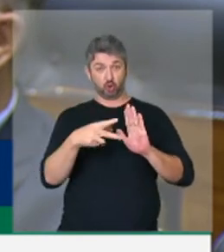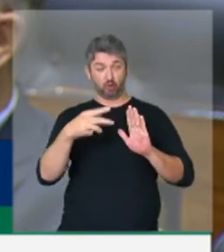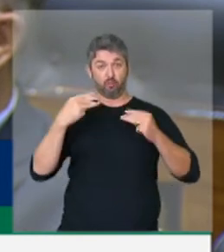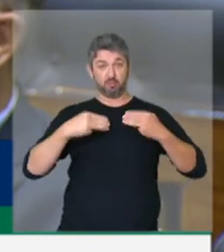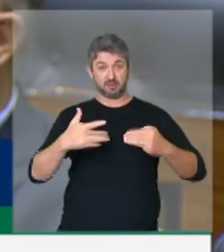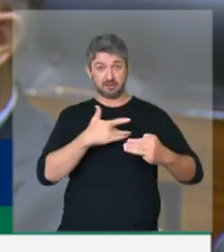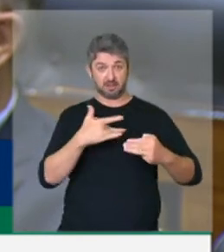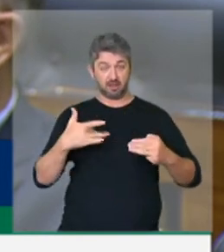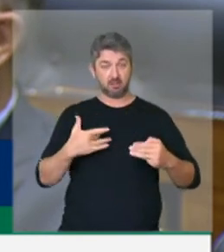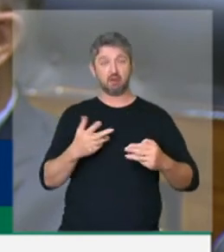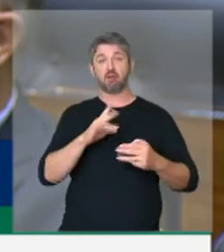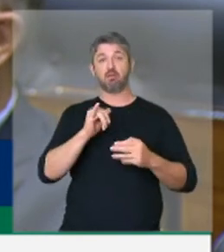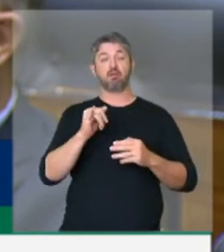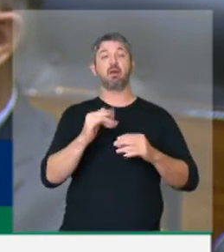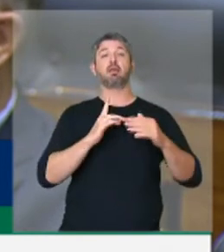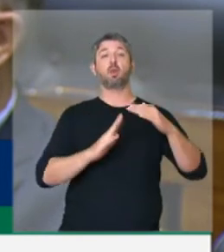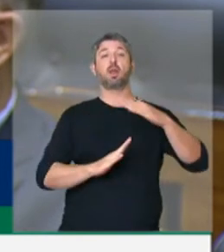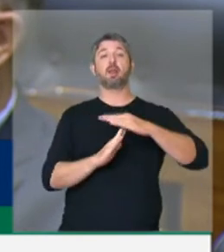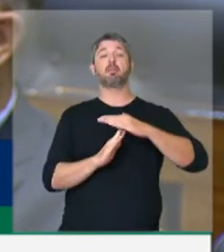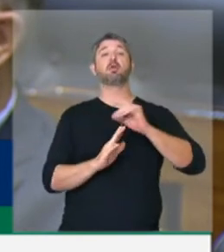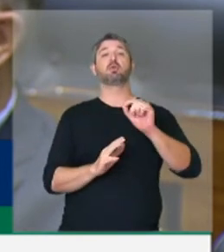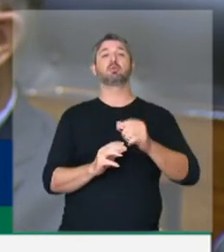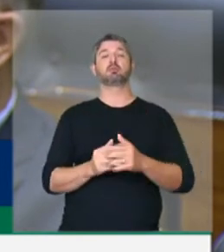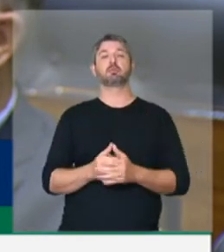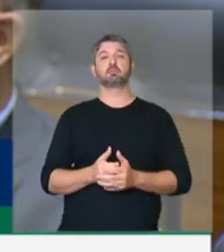Saúde, passaria a ter um teto de